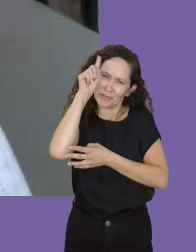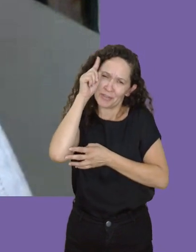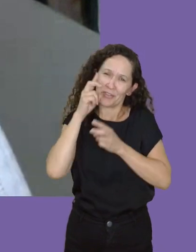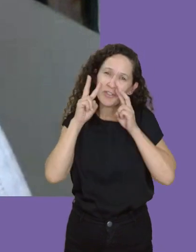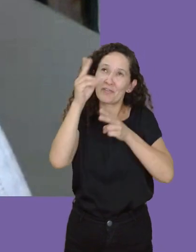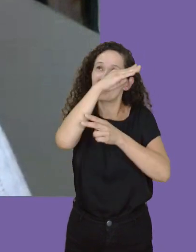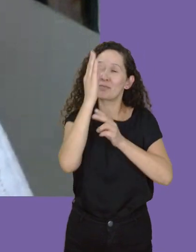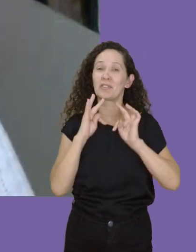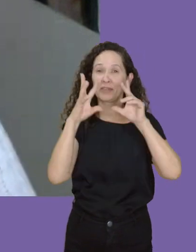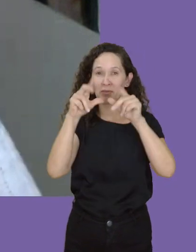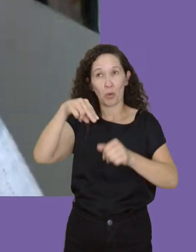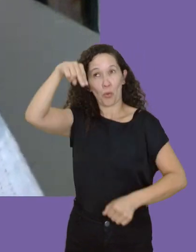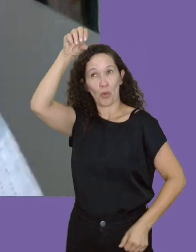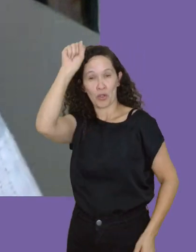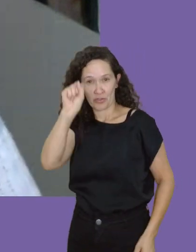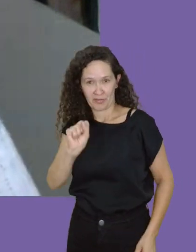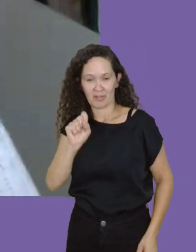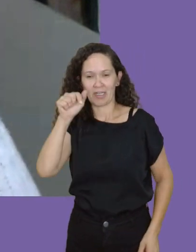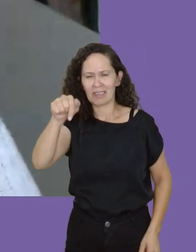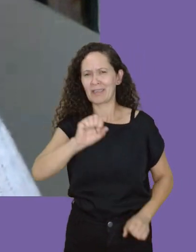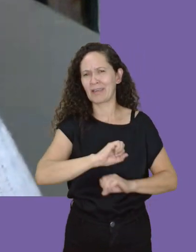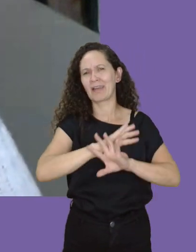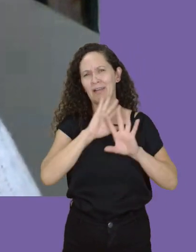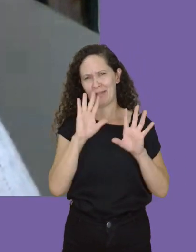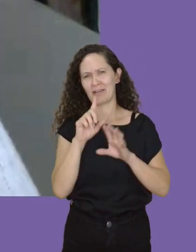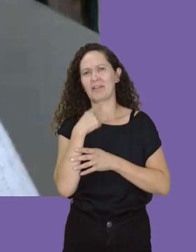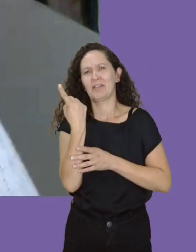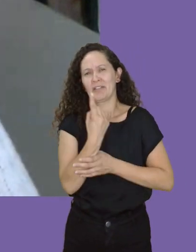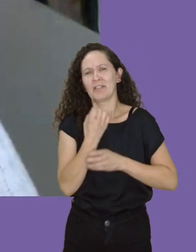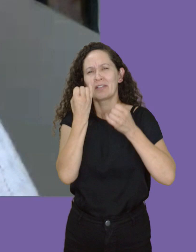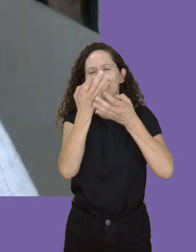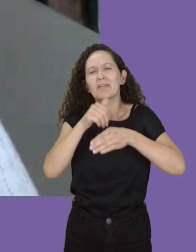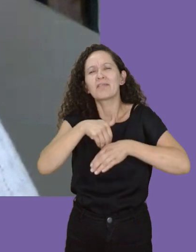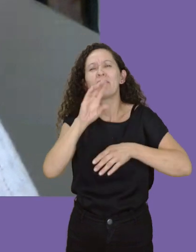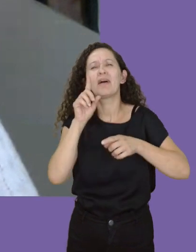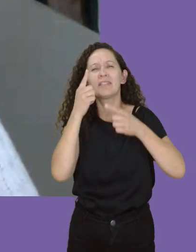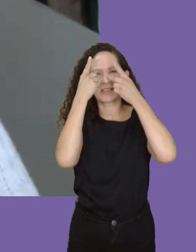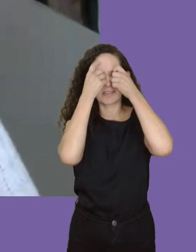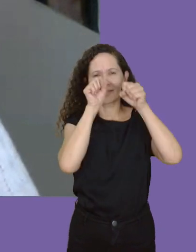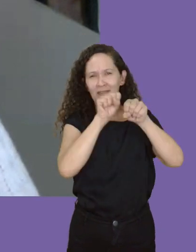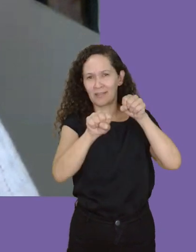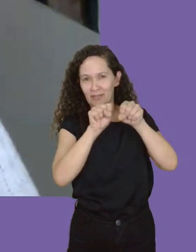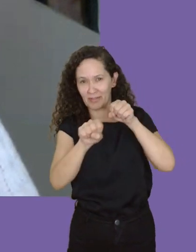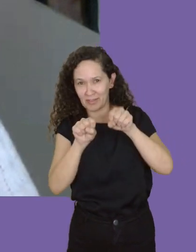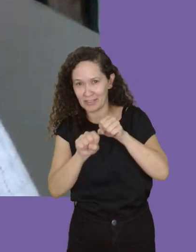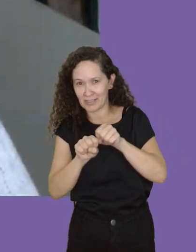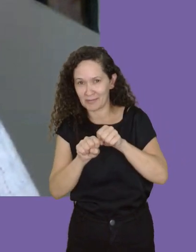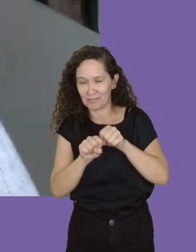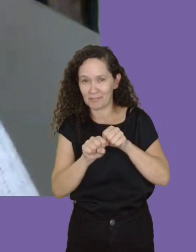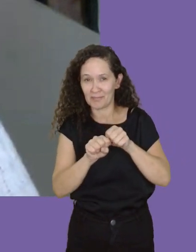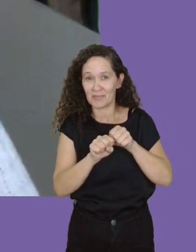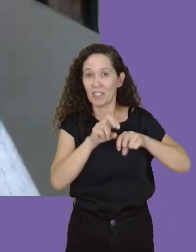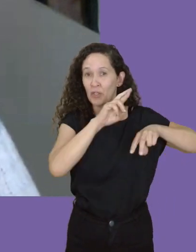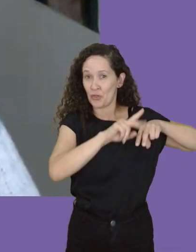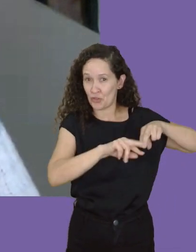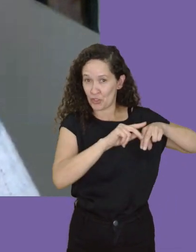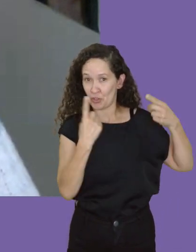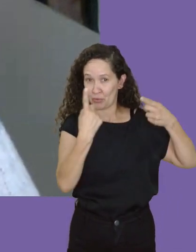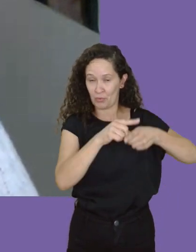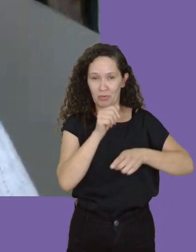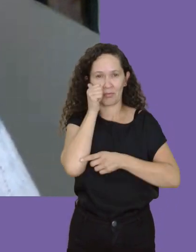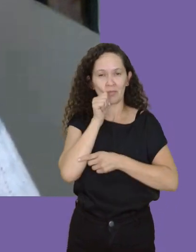Brasil. Obviamente, aqui nós estamos falando majoritariamente da violência de gênero, mas ela